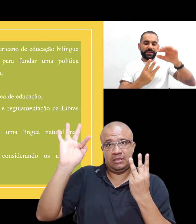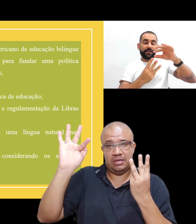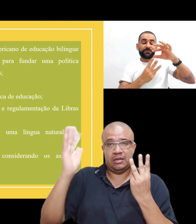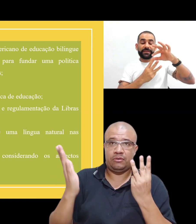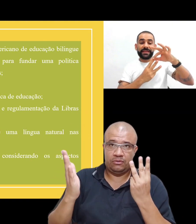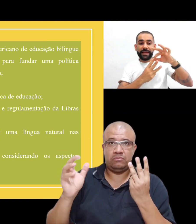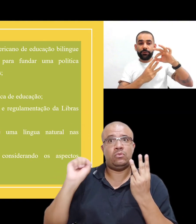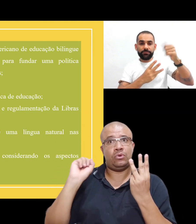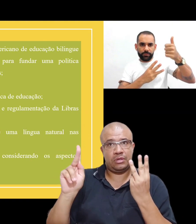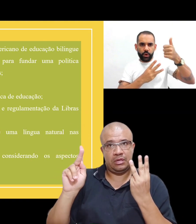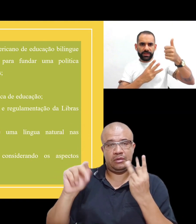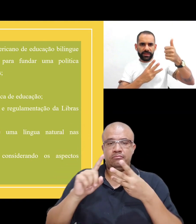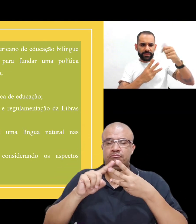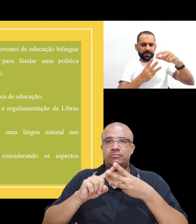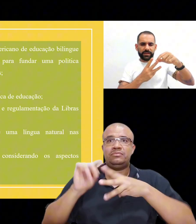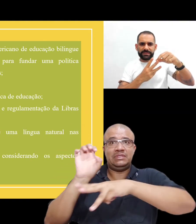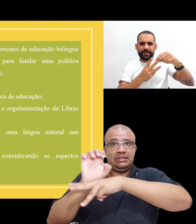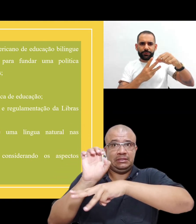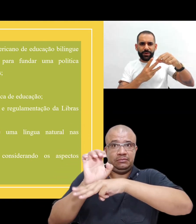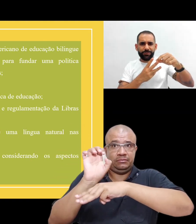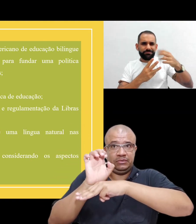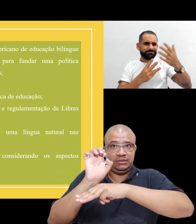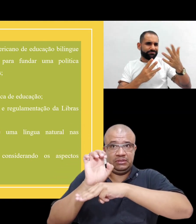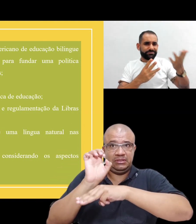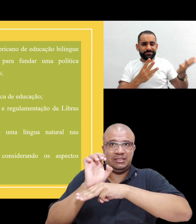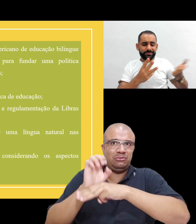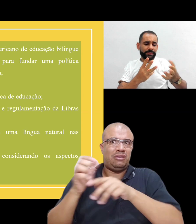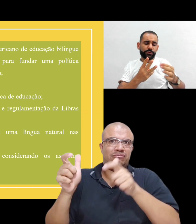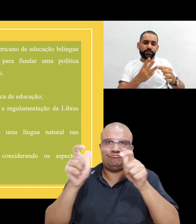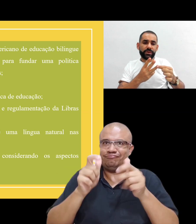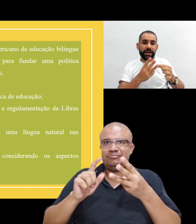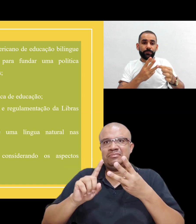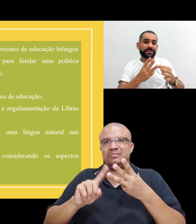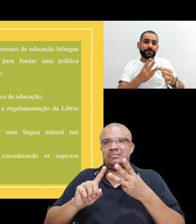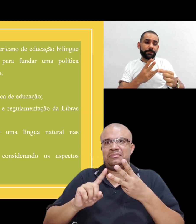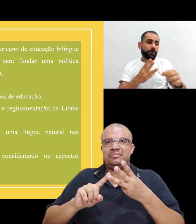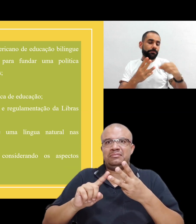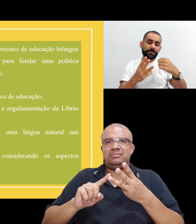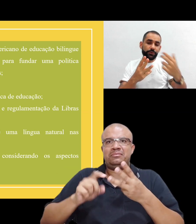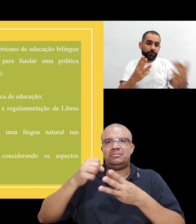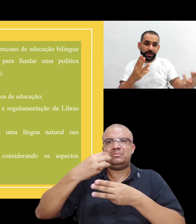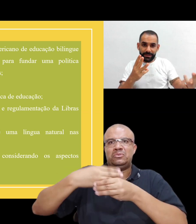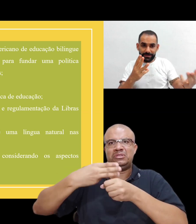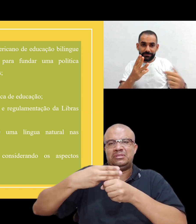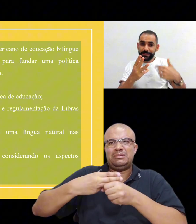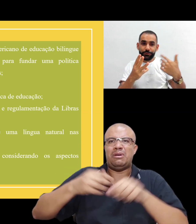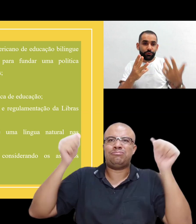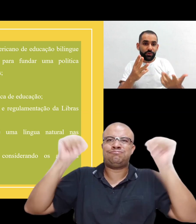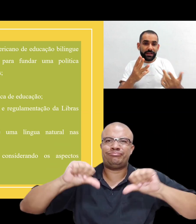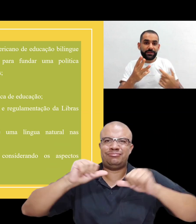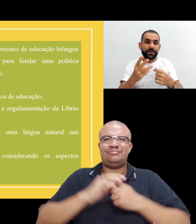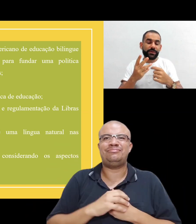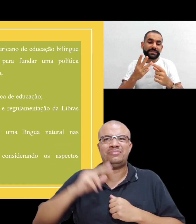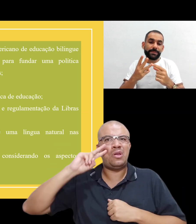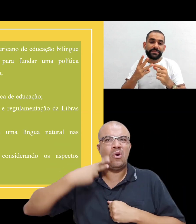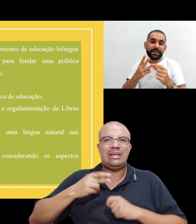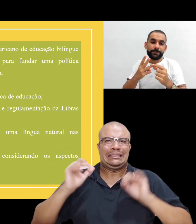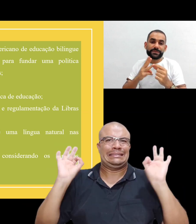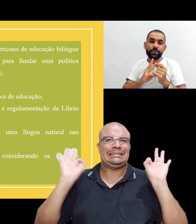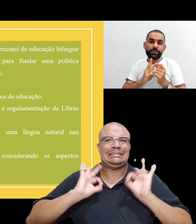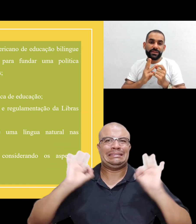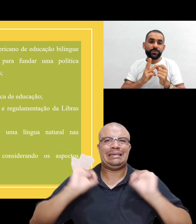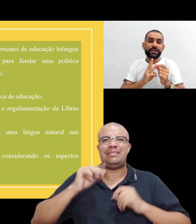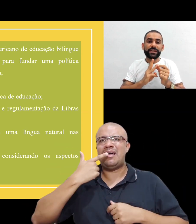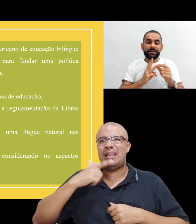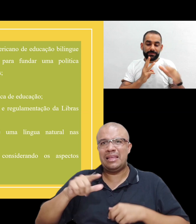só que federal, ok. Estadual, nem todo lugar. Municipal, piorou ainda. Nem todo lugar tem o reconhecimento da